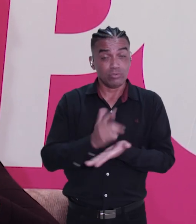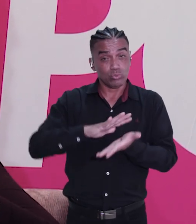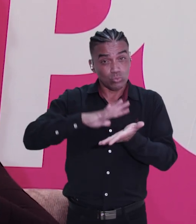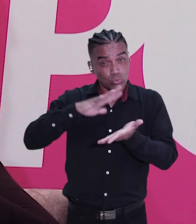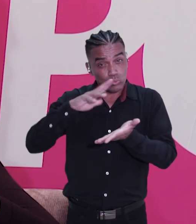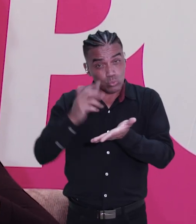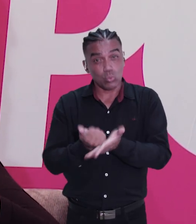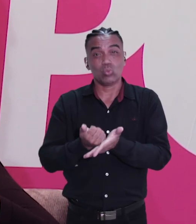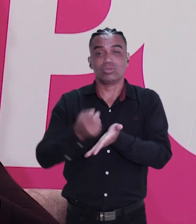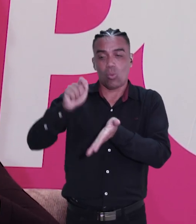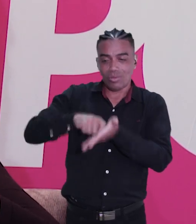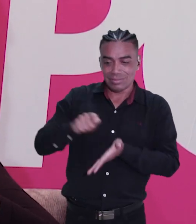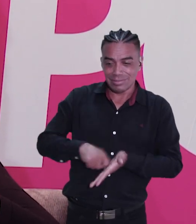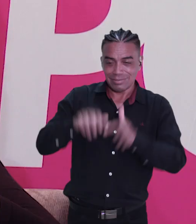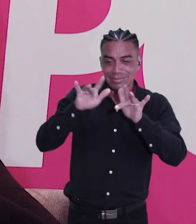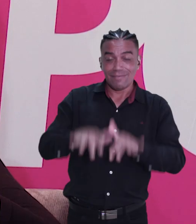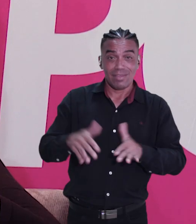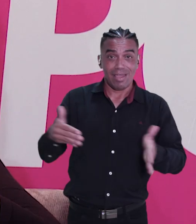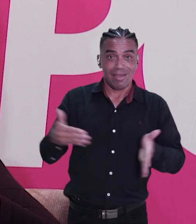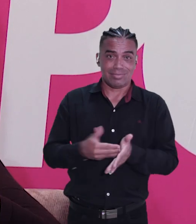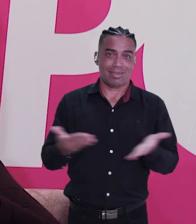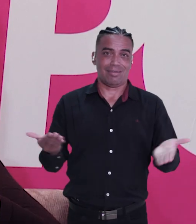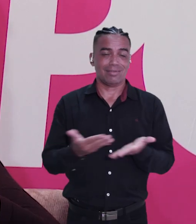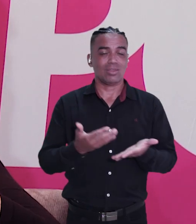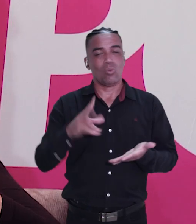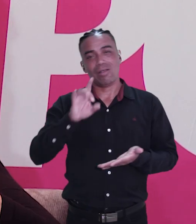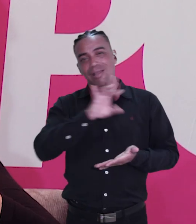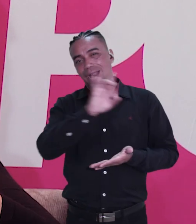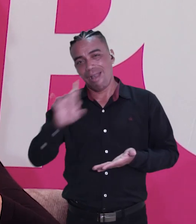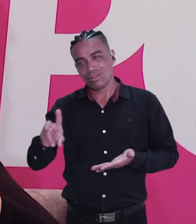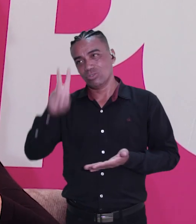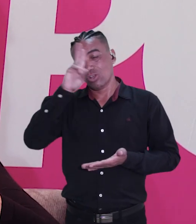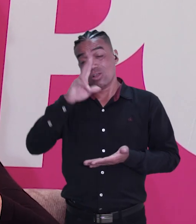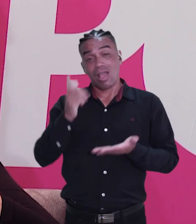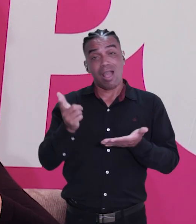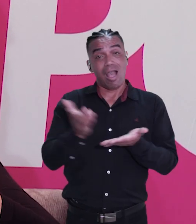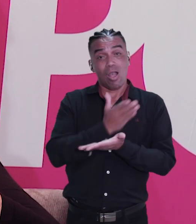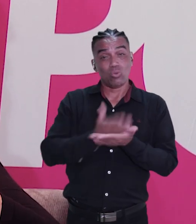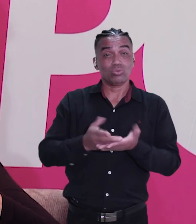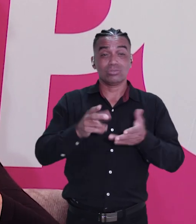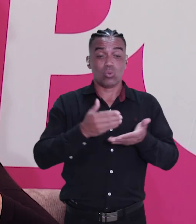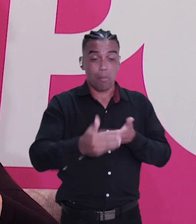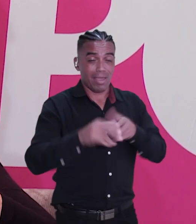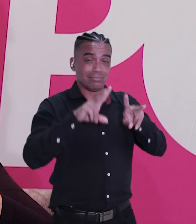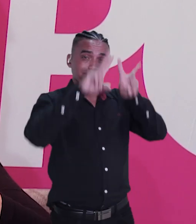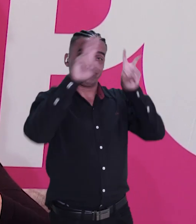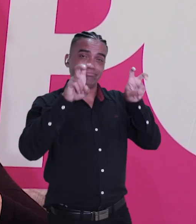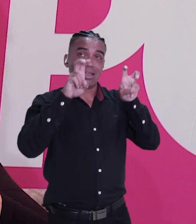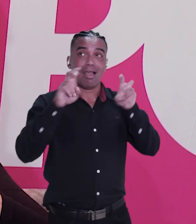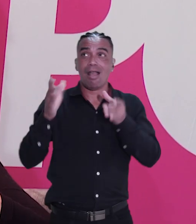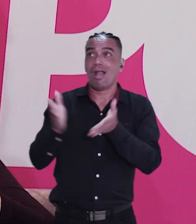livros todos que eu escrevi até hoje, eles têm cada um uma história. Alguns livros começam pelo título,